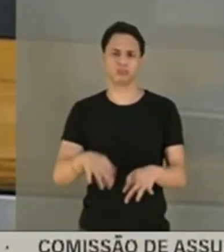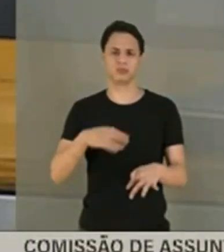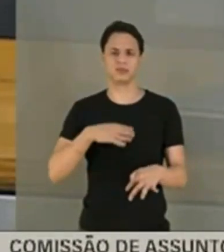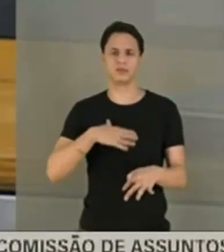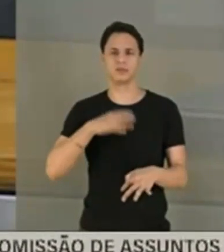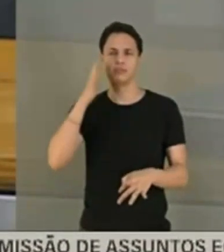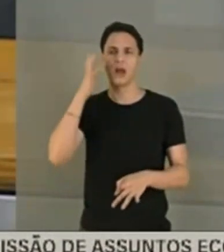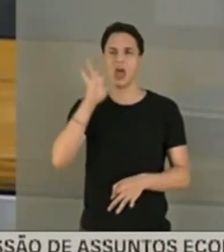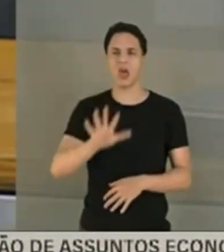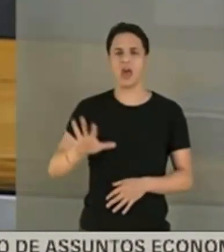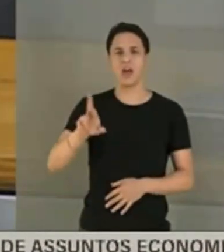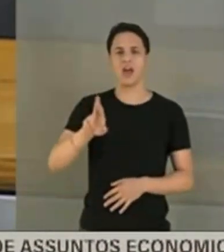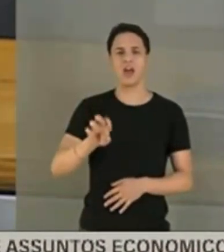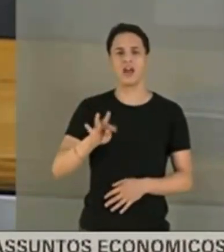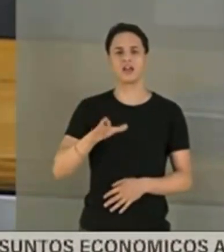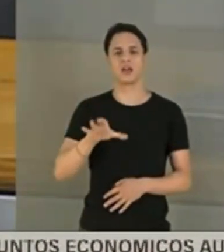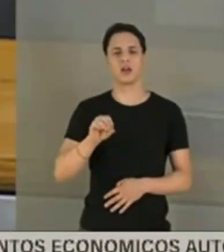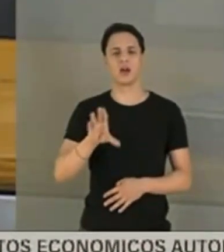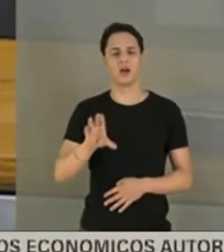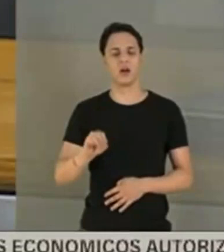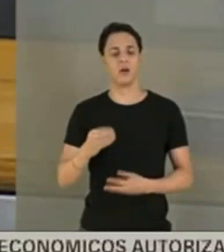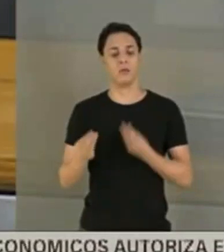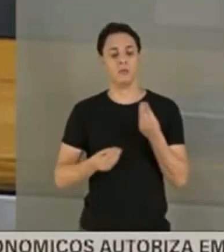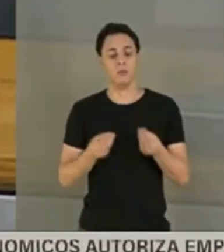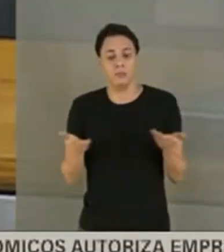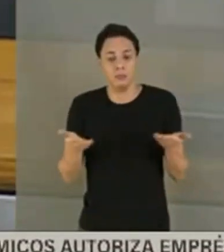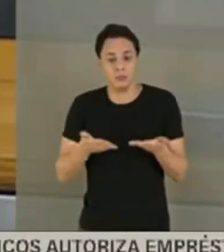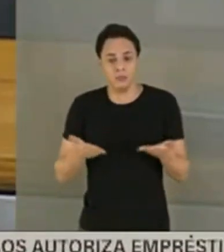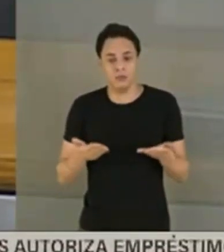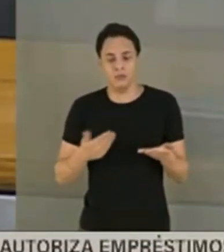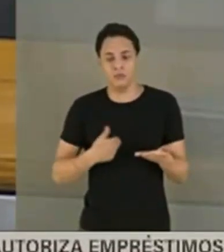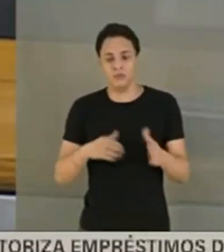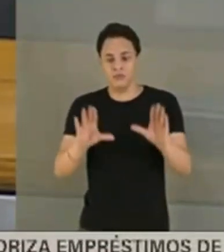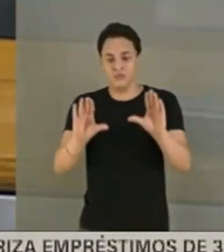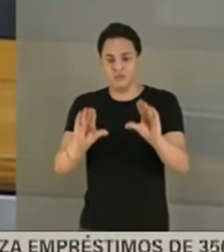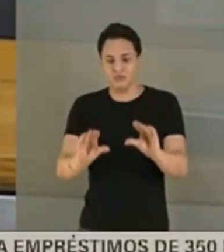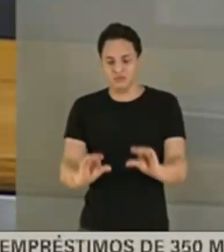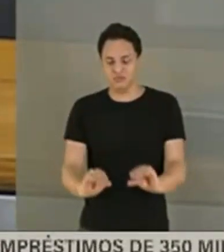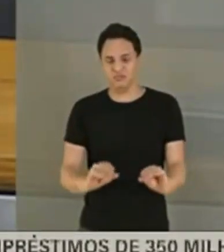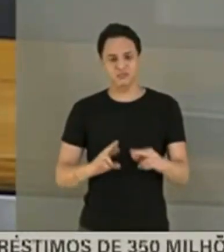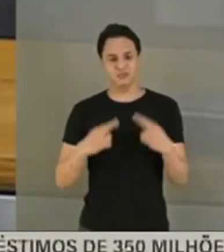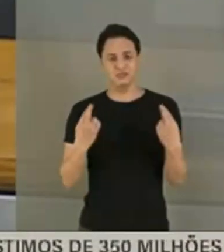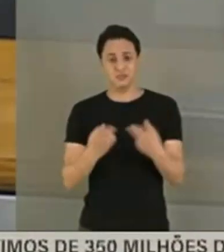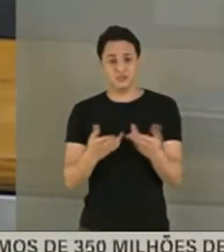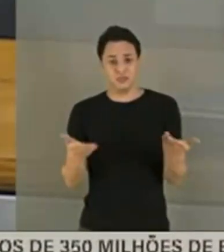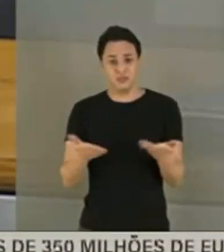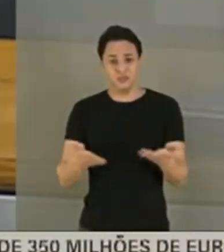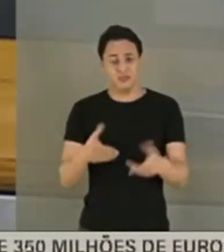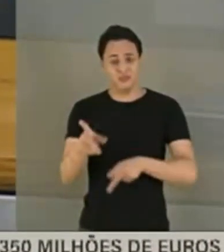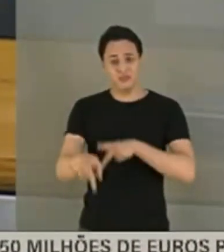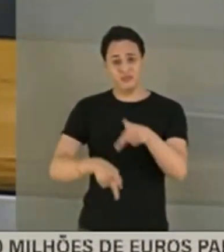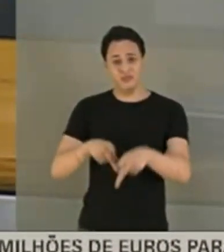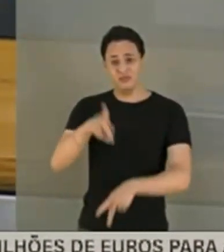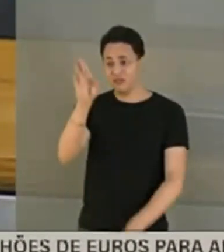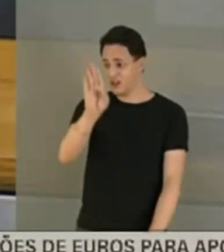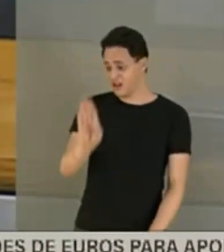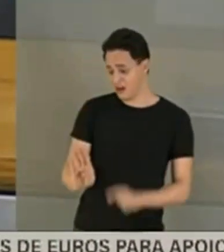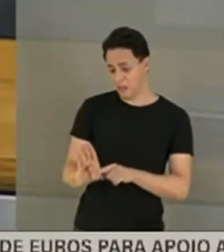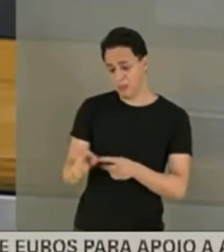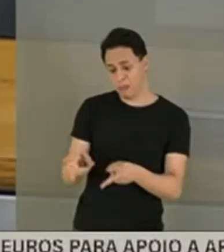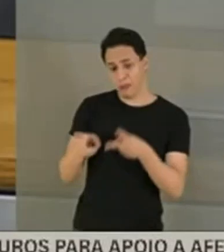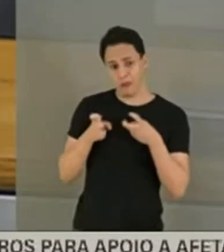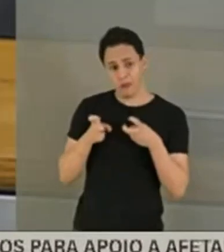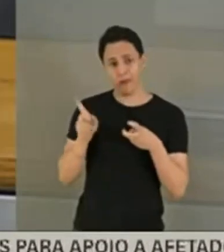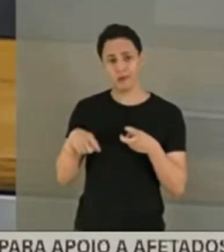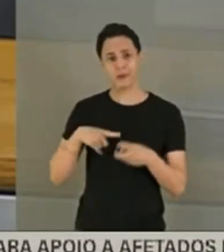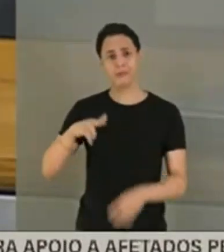melancólico, esvaziada a sessão, completamente esvaziada a sessão, assim como o povo brasileiro percebeu a